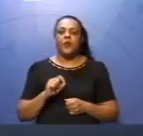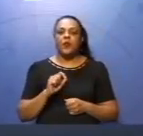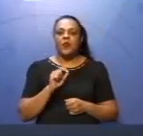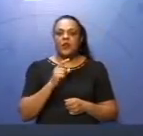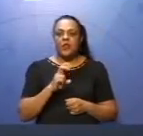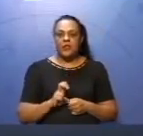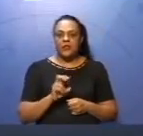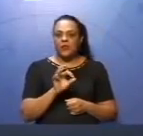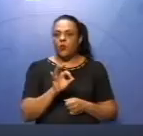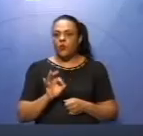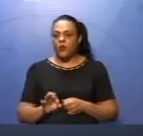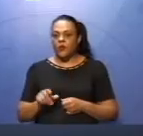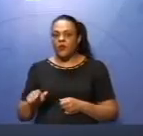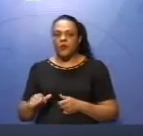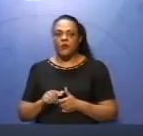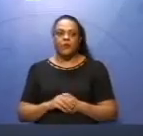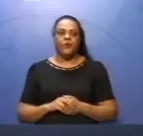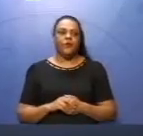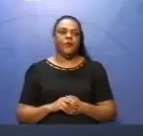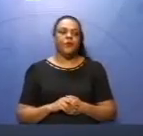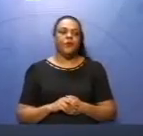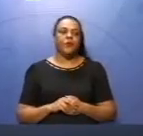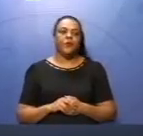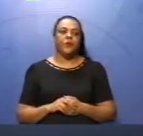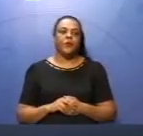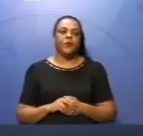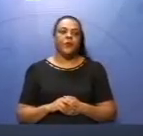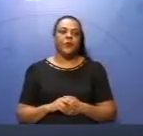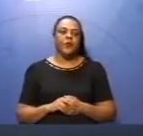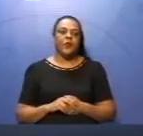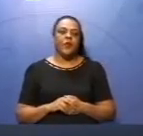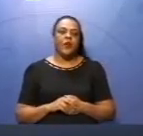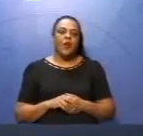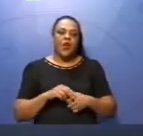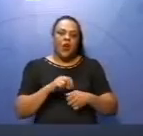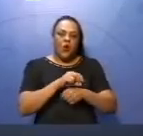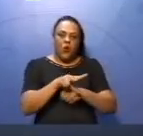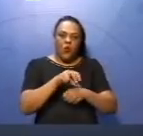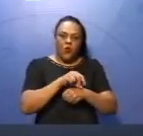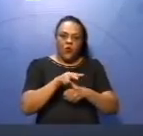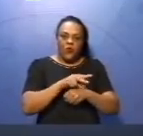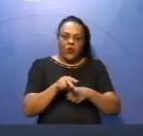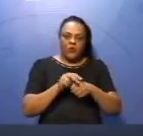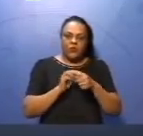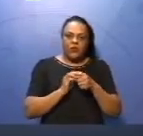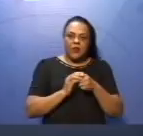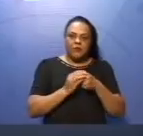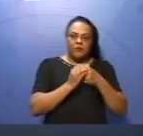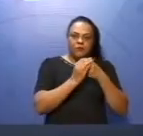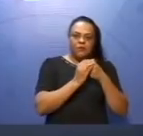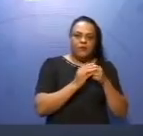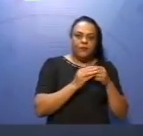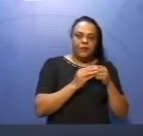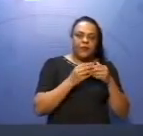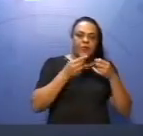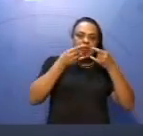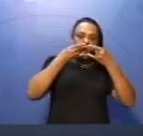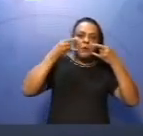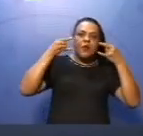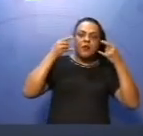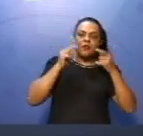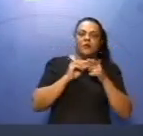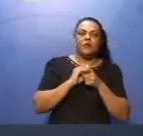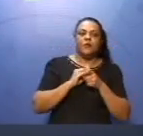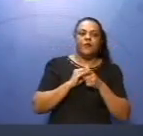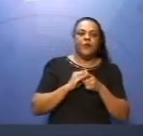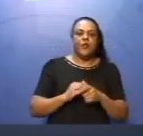de 5%. Porque todo o vírus, no caso, foi retido, praticamente quase todo, na máscara daquela